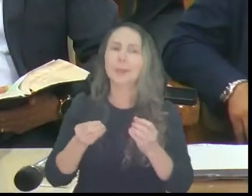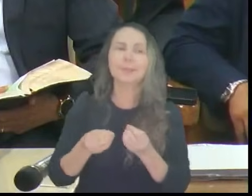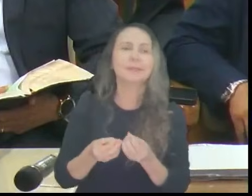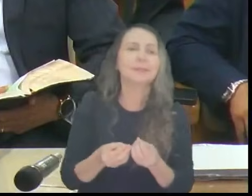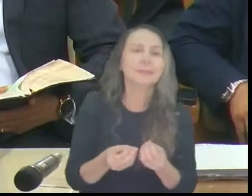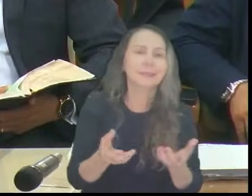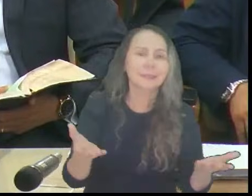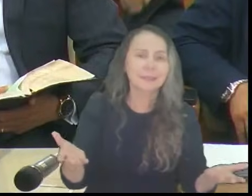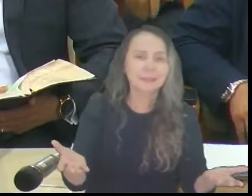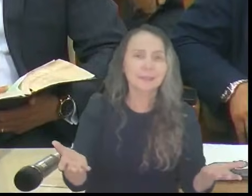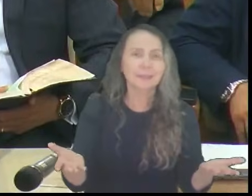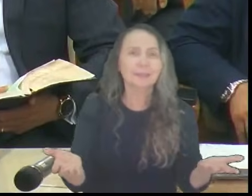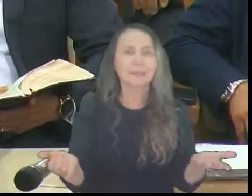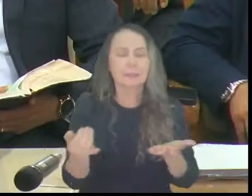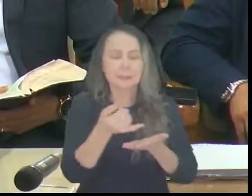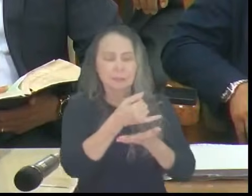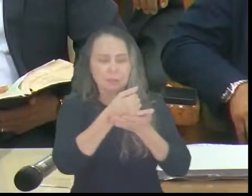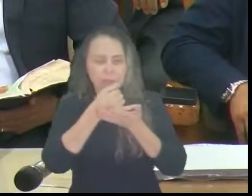Pode distribuir drogas.